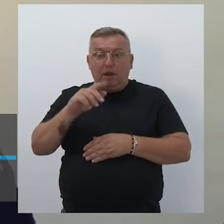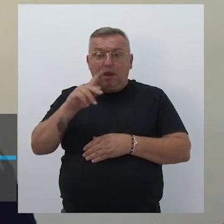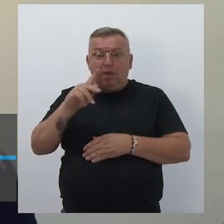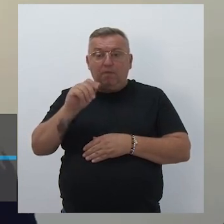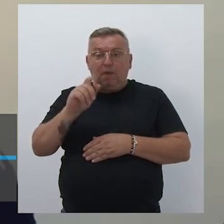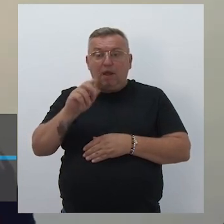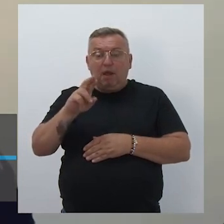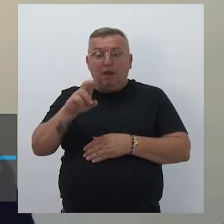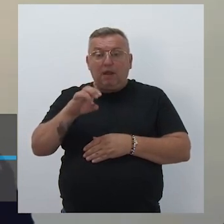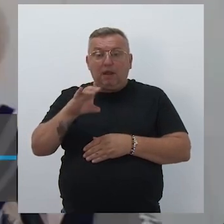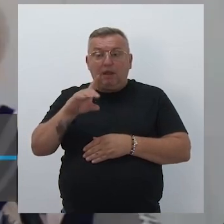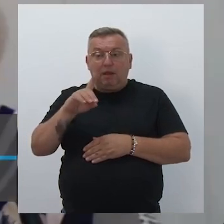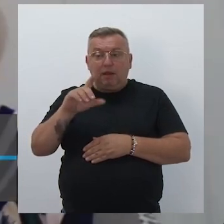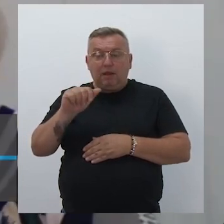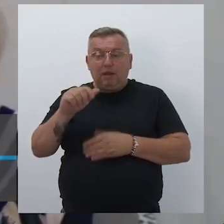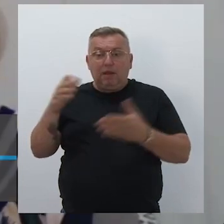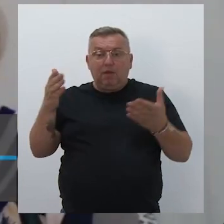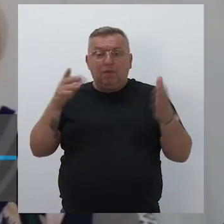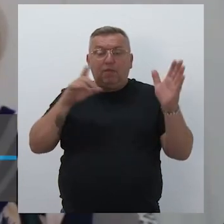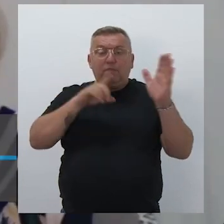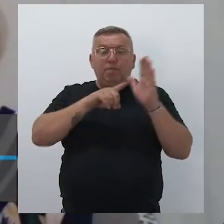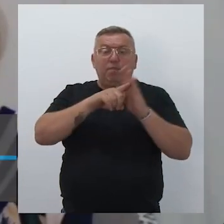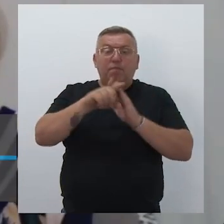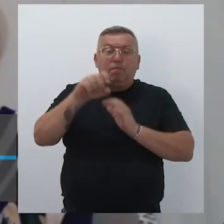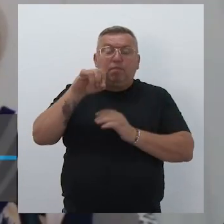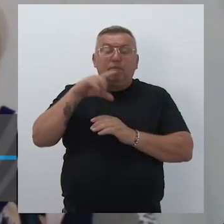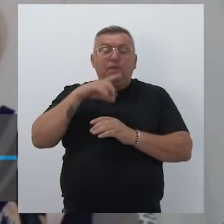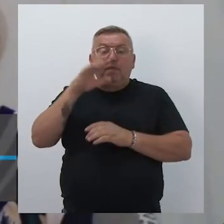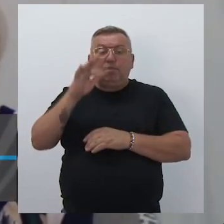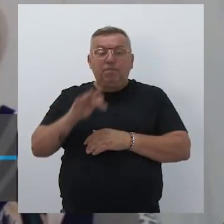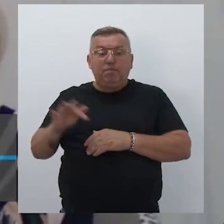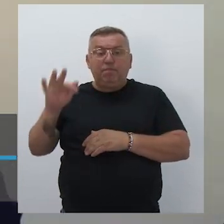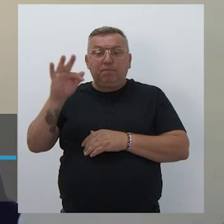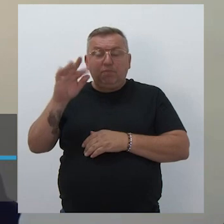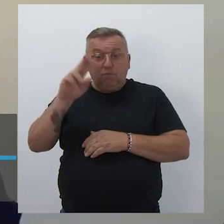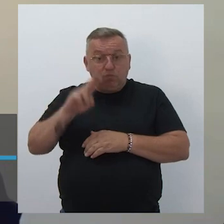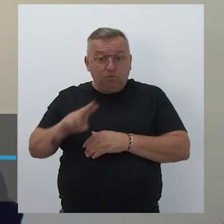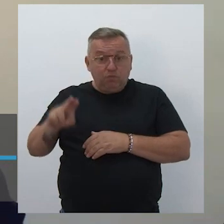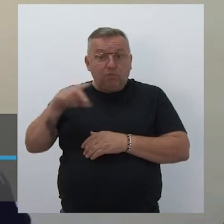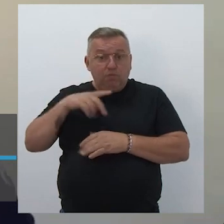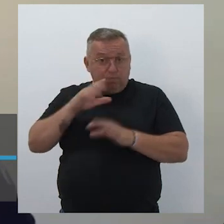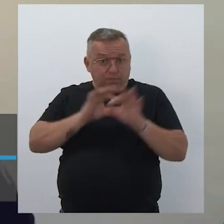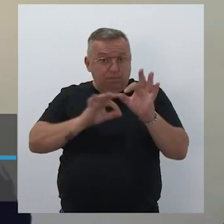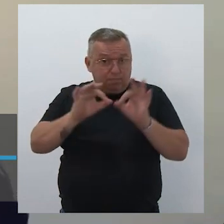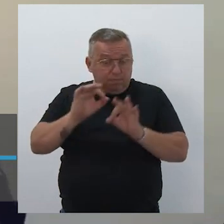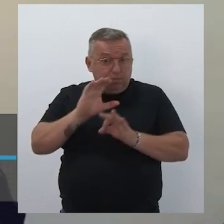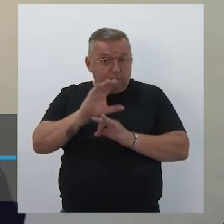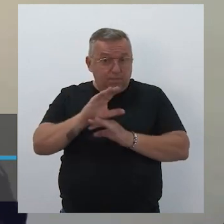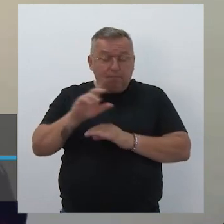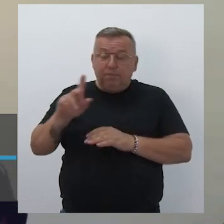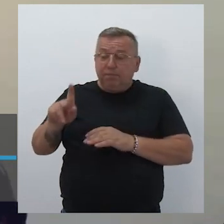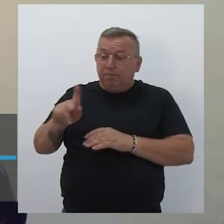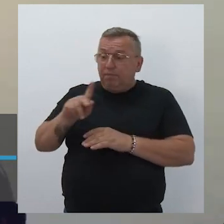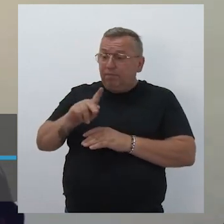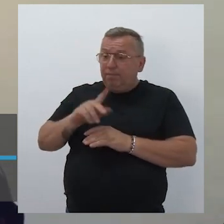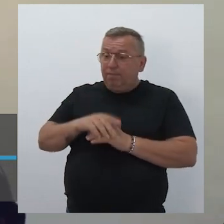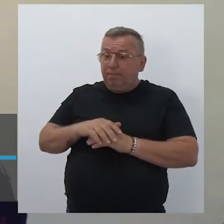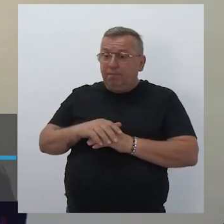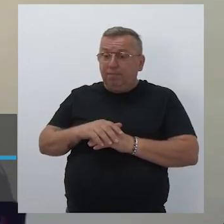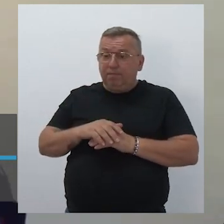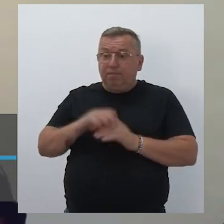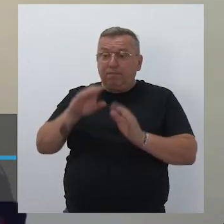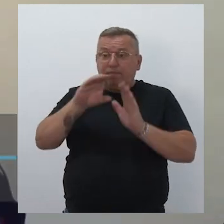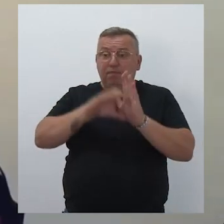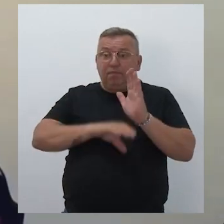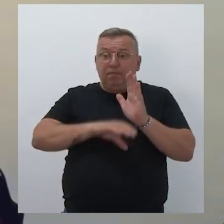Aparecida, onde ela pergunta se as universidades estão preparadas para isso. Professora Aparecida, o